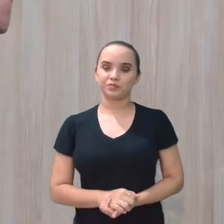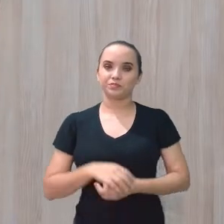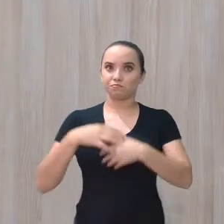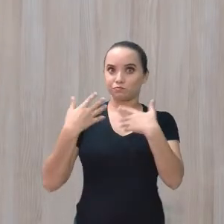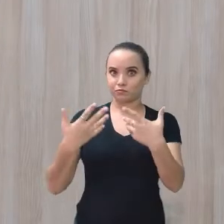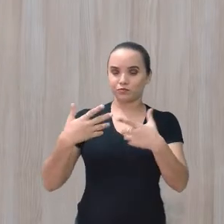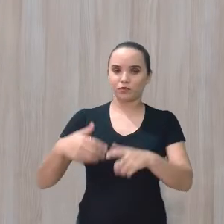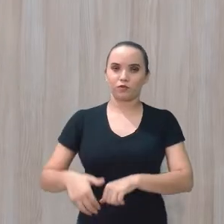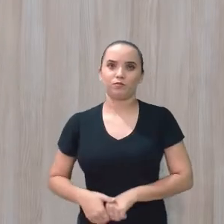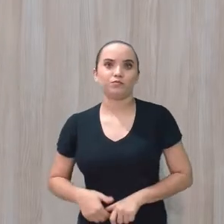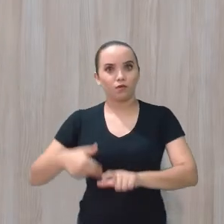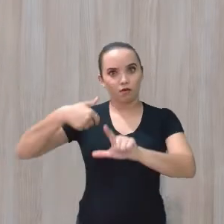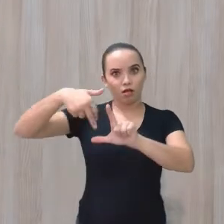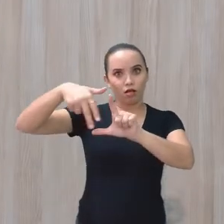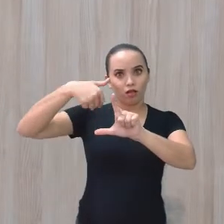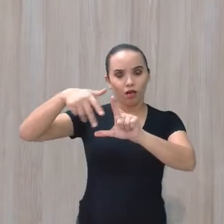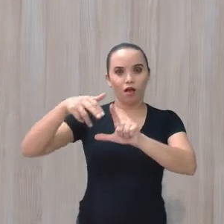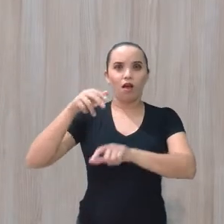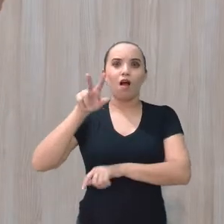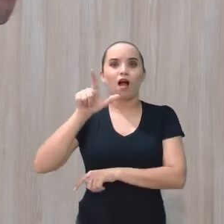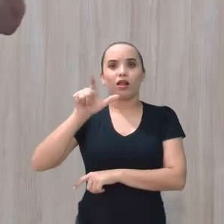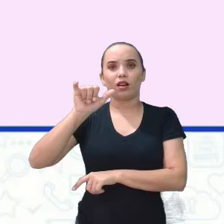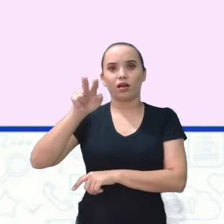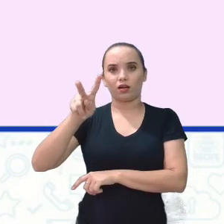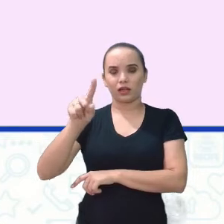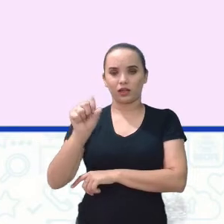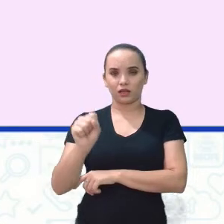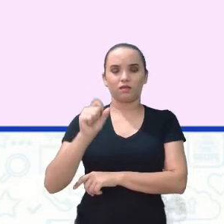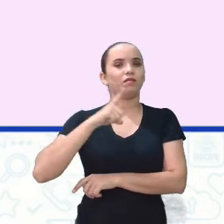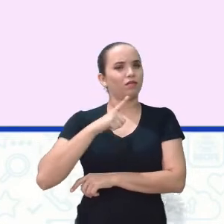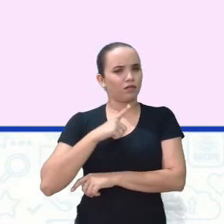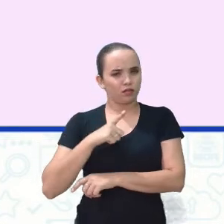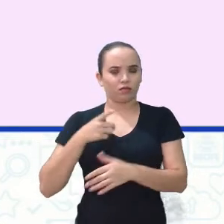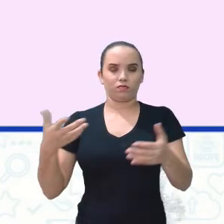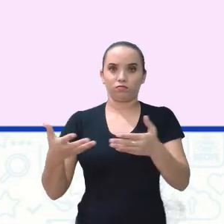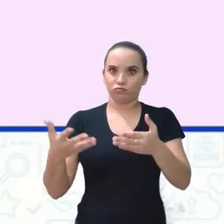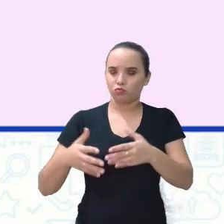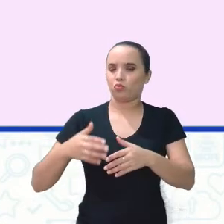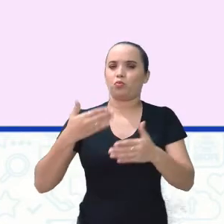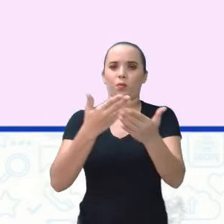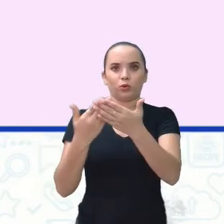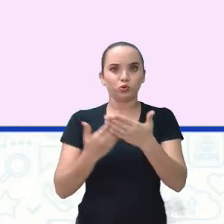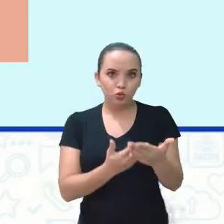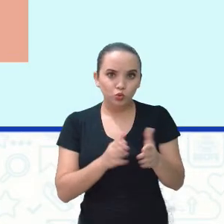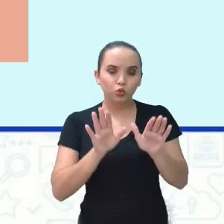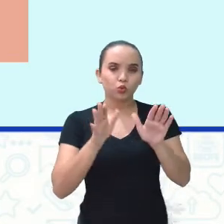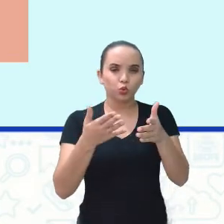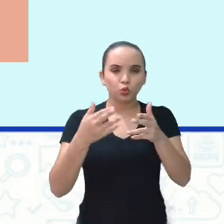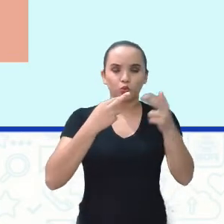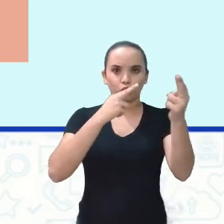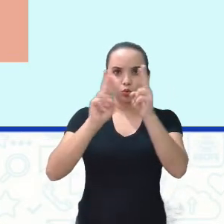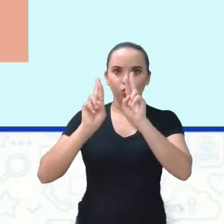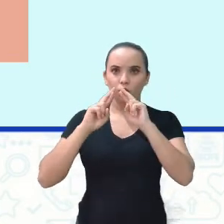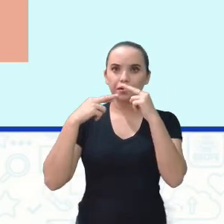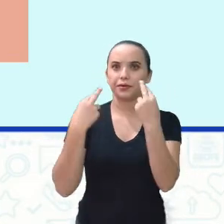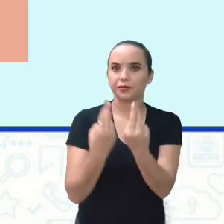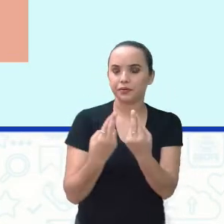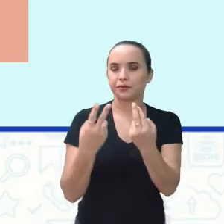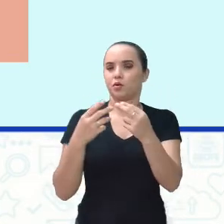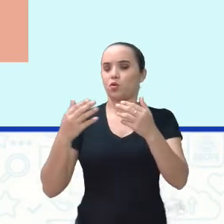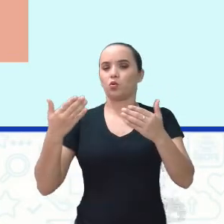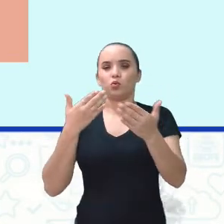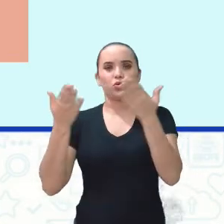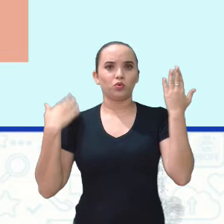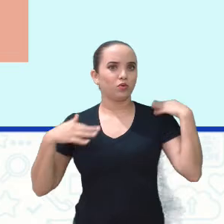As lives foram usadas na pandemia, né, para estudo, como falei, diversão, reuniões e etc. Então,